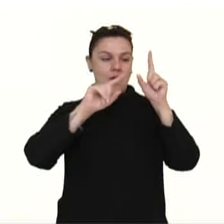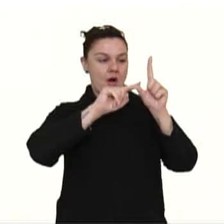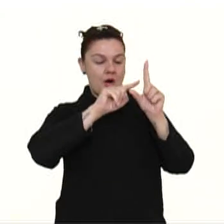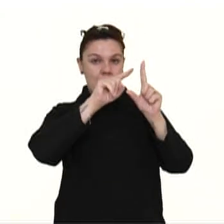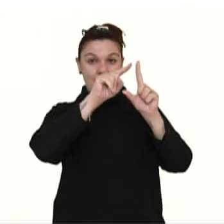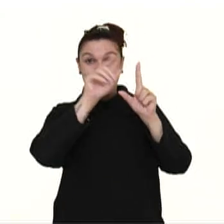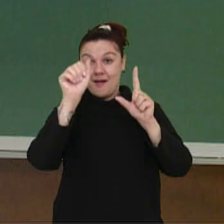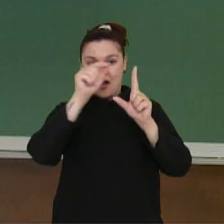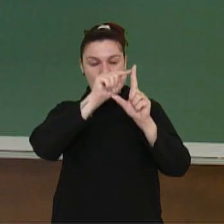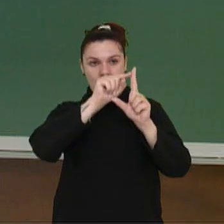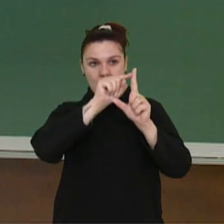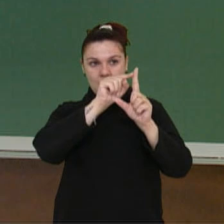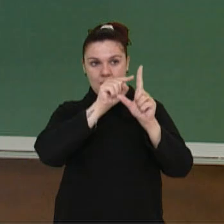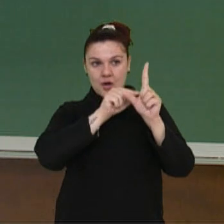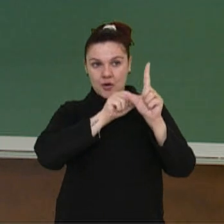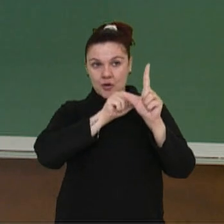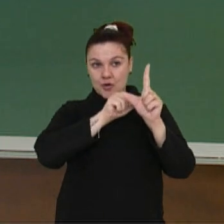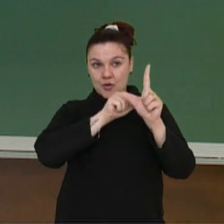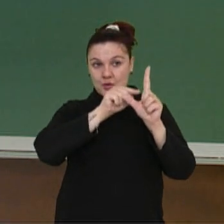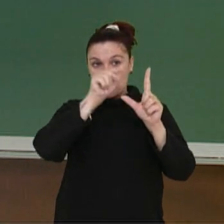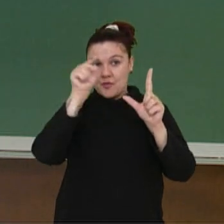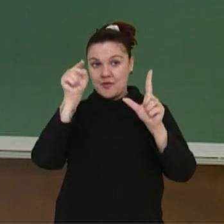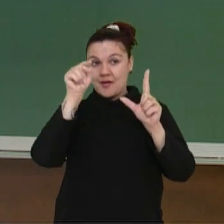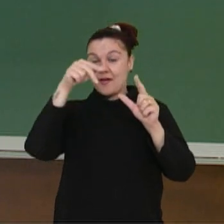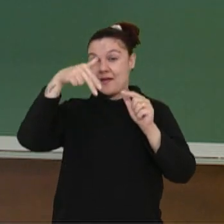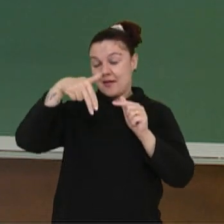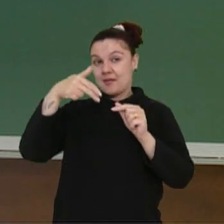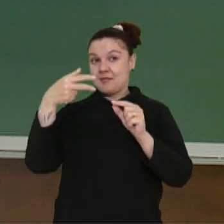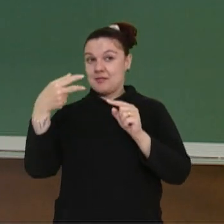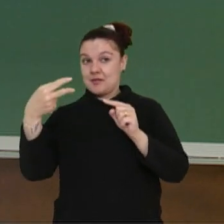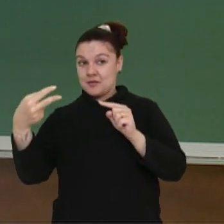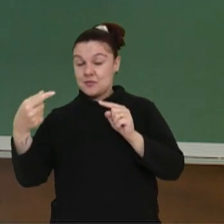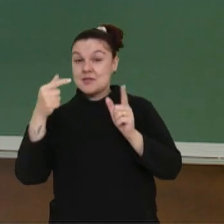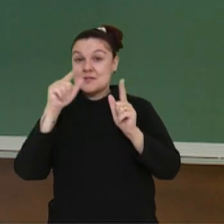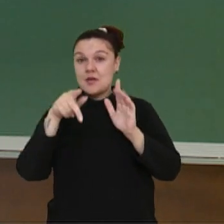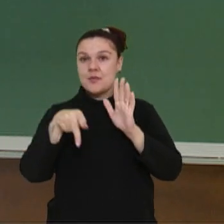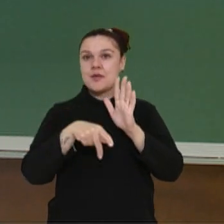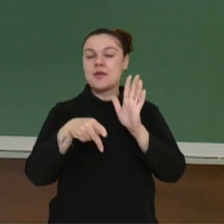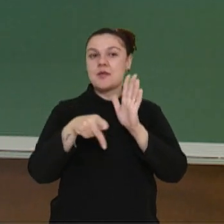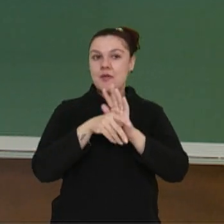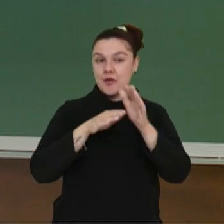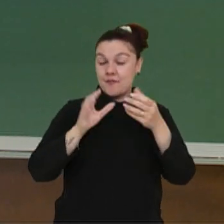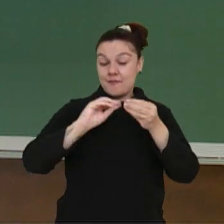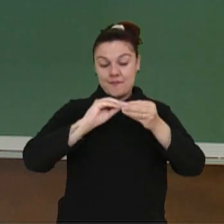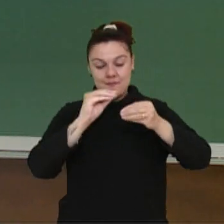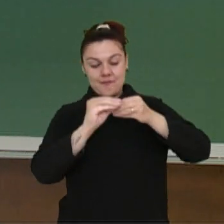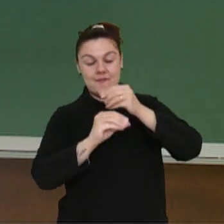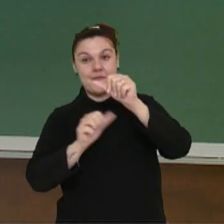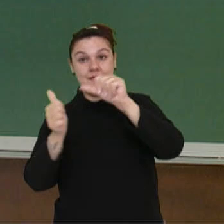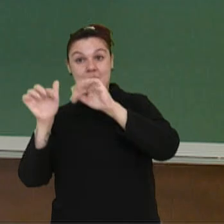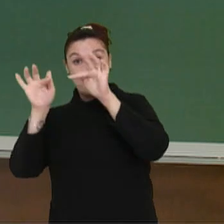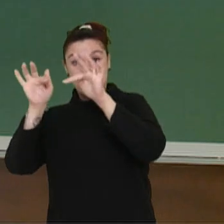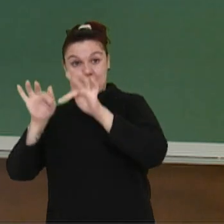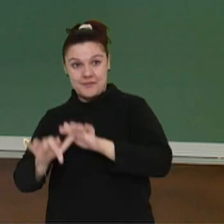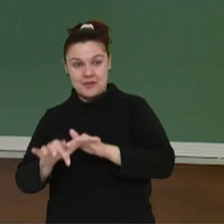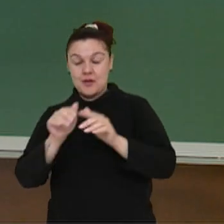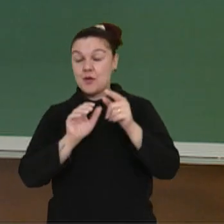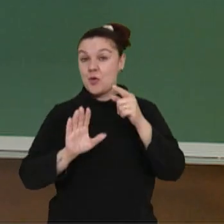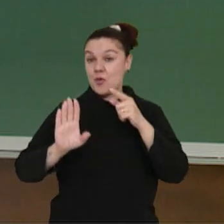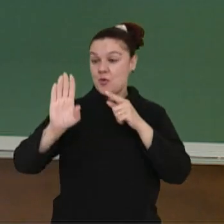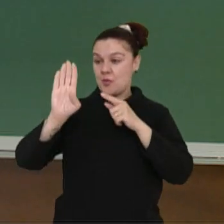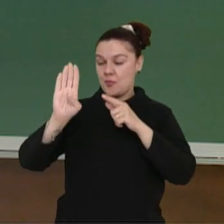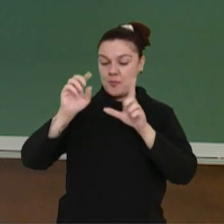ela representa o N2, ok? Que ela é o quê? Um dos produtos que está sendo formado, certo? O